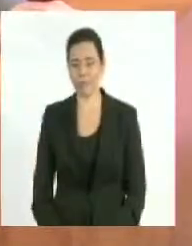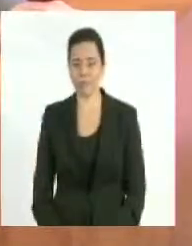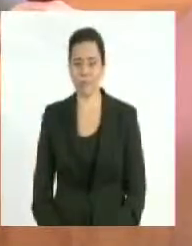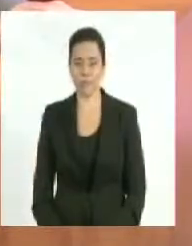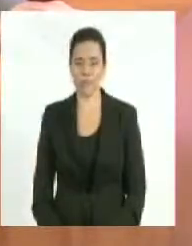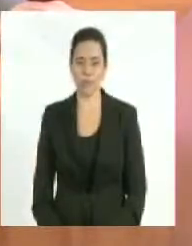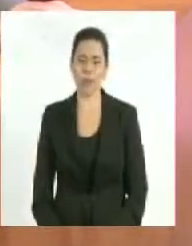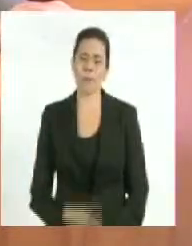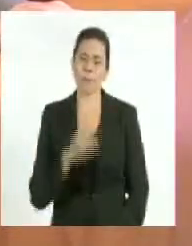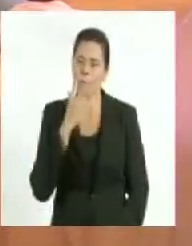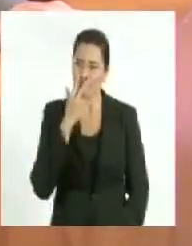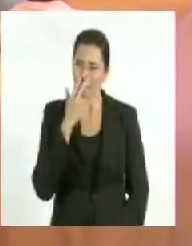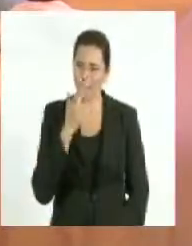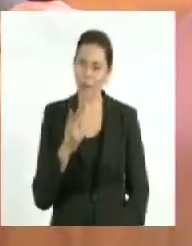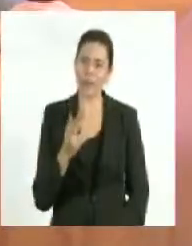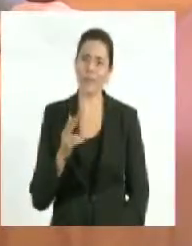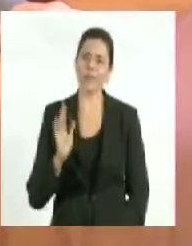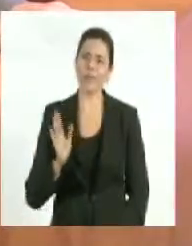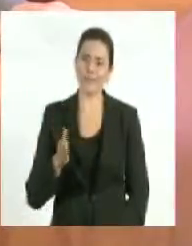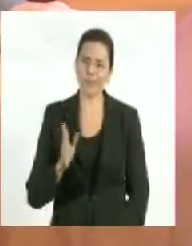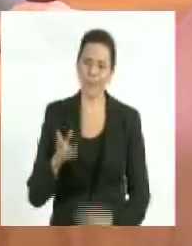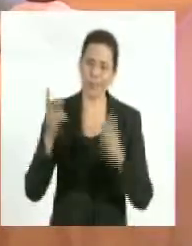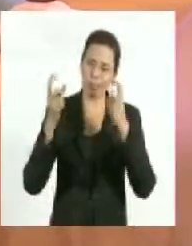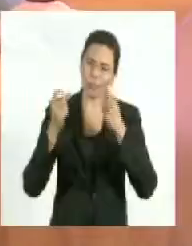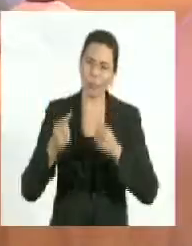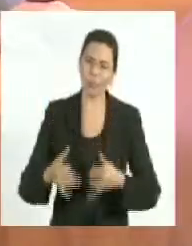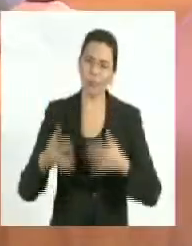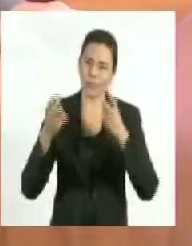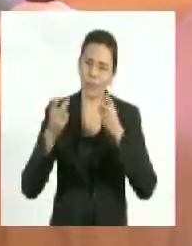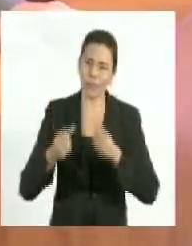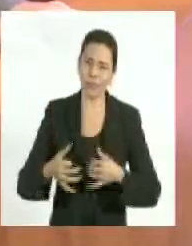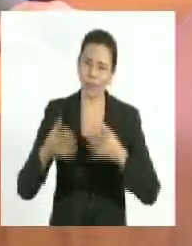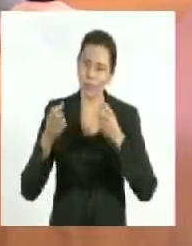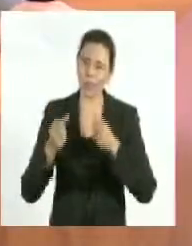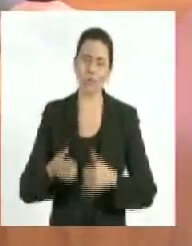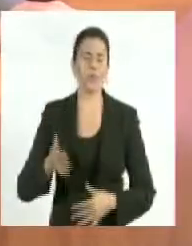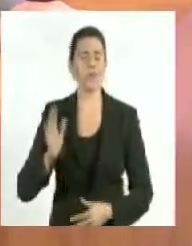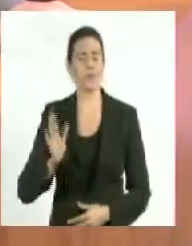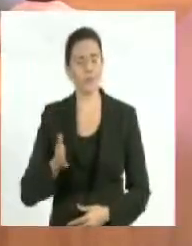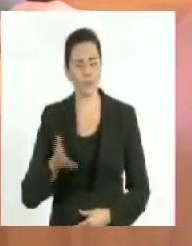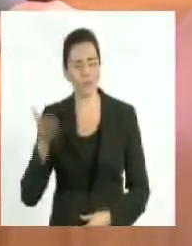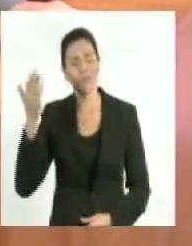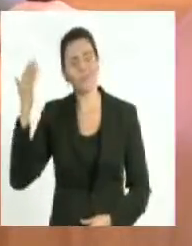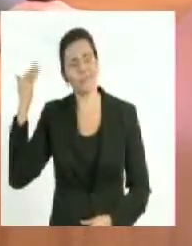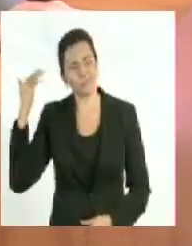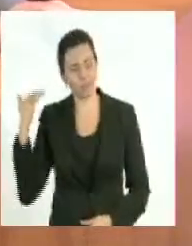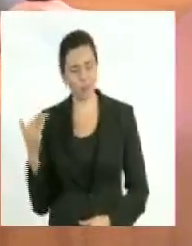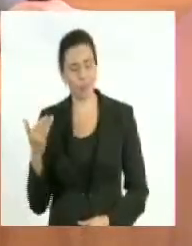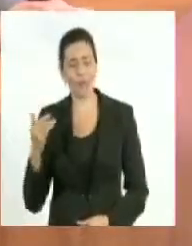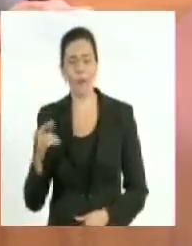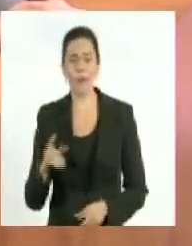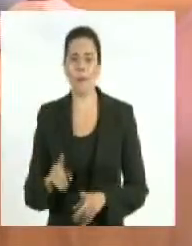consequências são visíveis para todos nós parlamentares e para a sociedade como um todo.